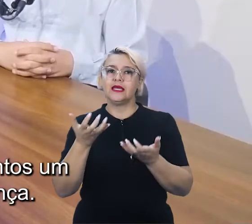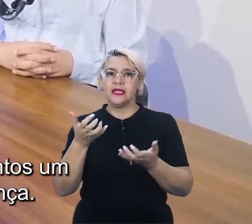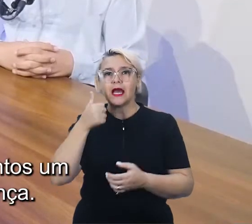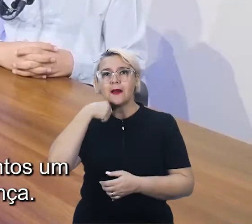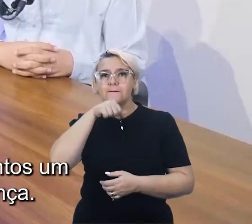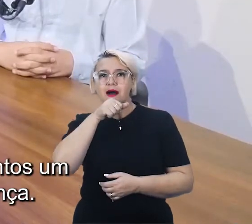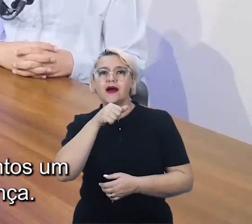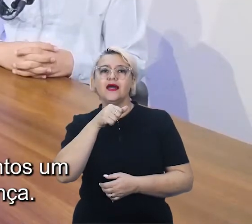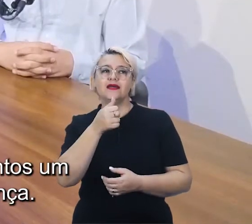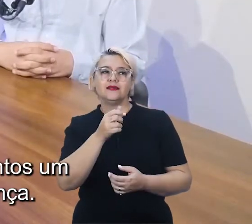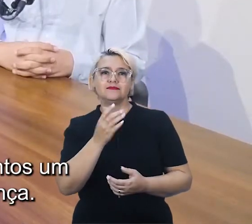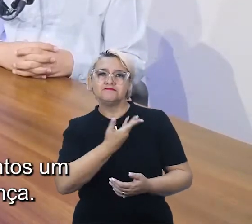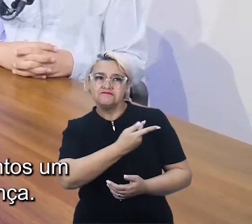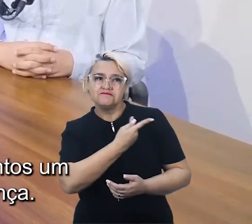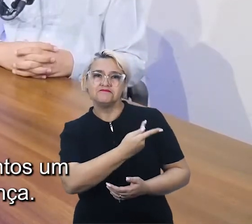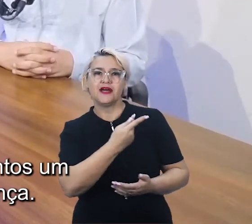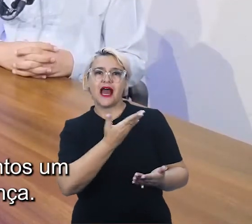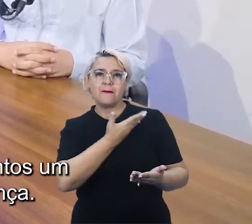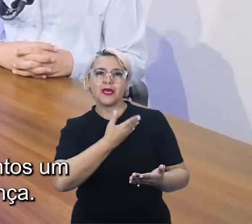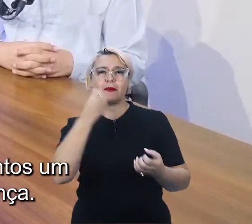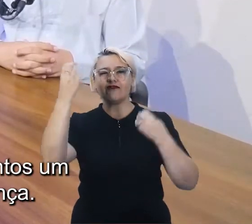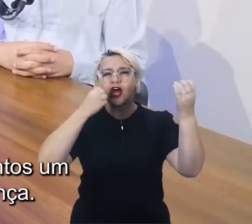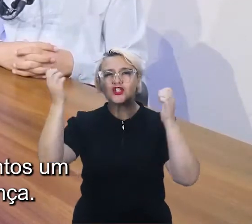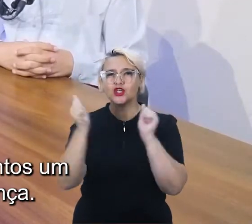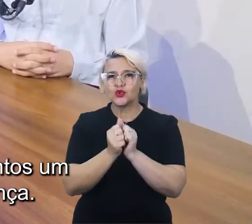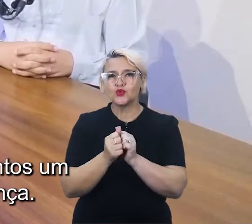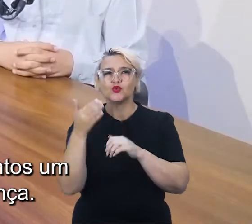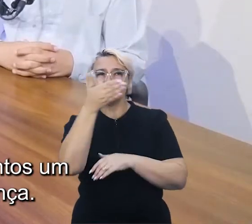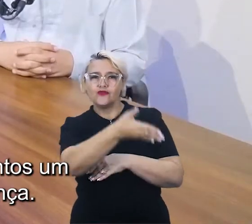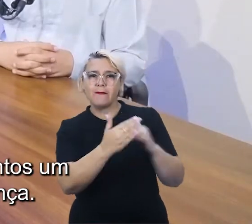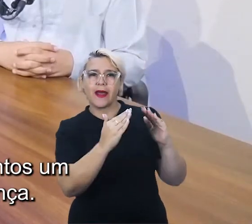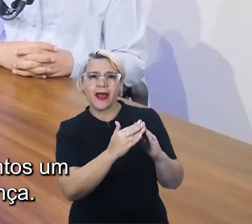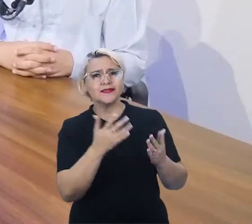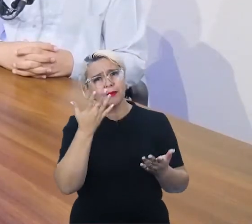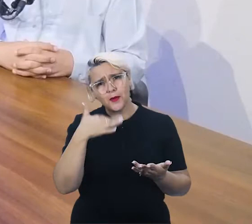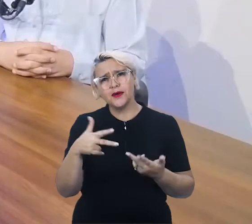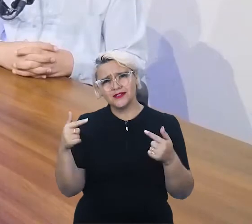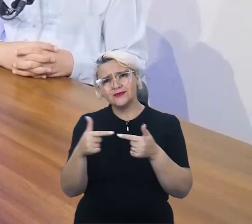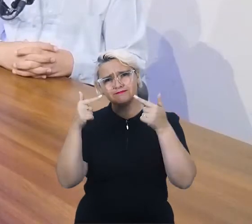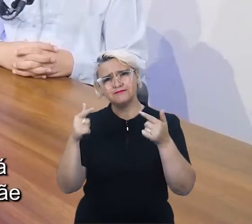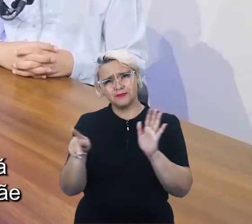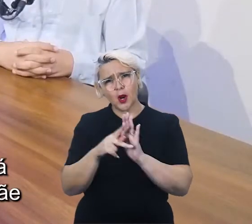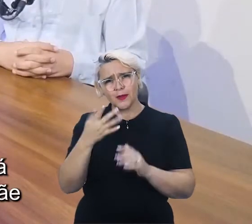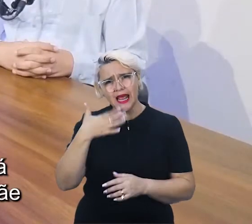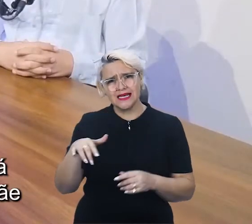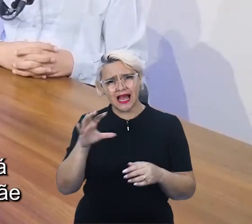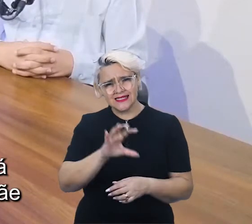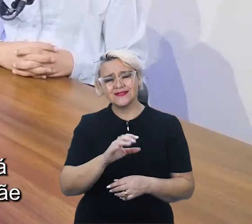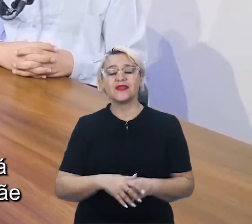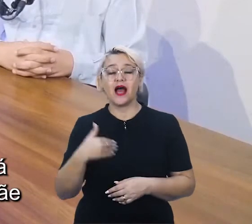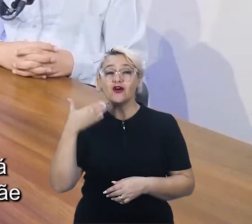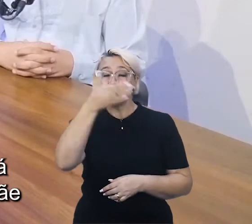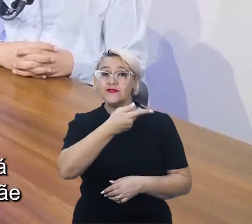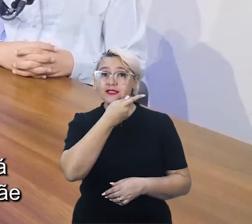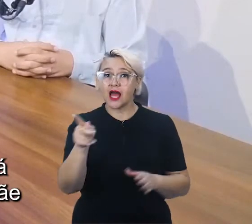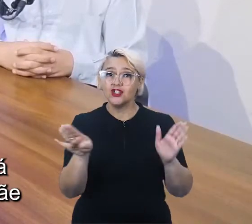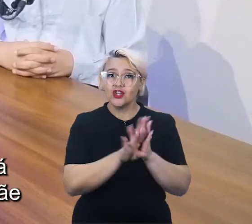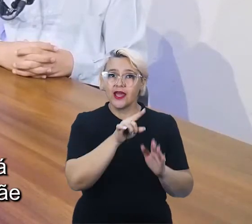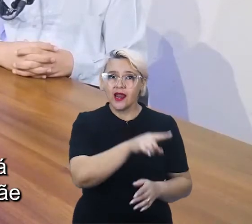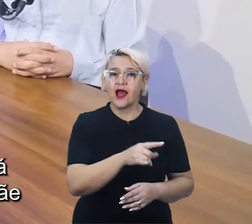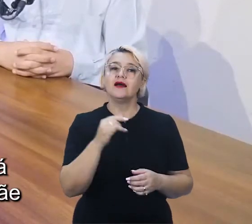ficassem amigas, né? Para eles poderem viajar juntos, um para cada outra, aquela coisa de criança. Quando eu fui visitar, que eu cheguei lá e